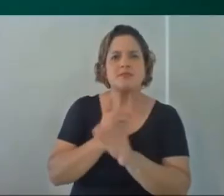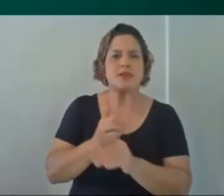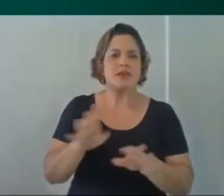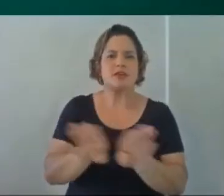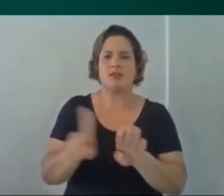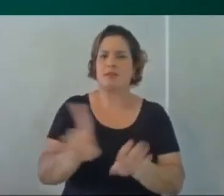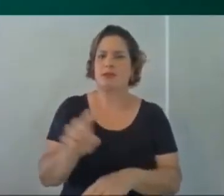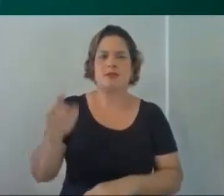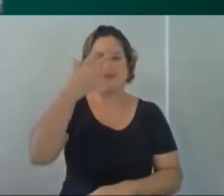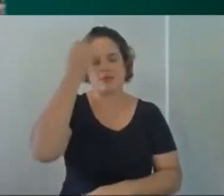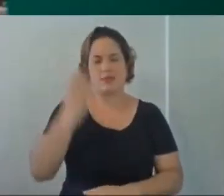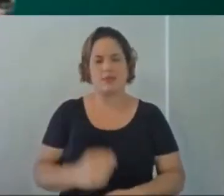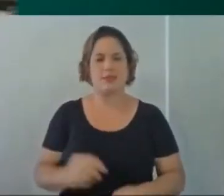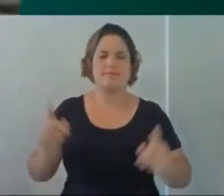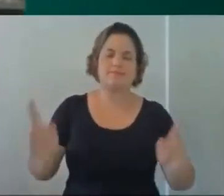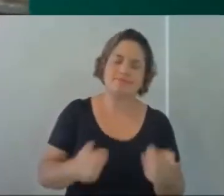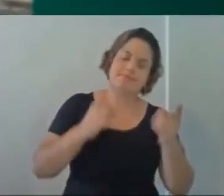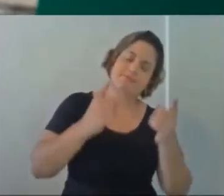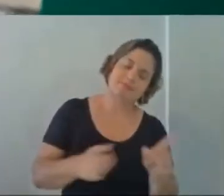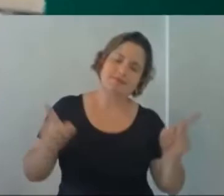esquecer.